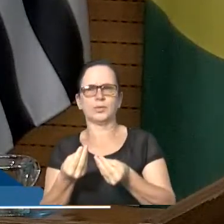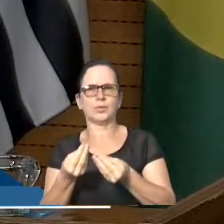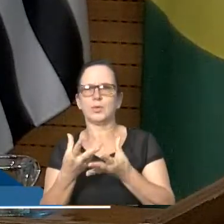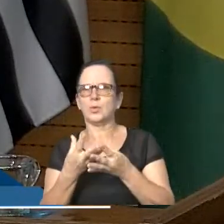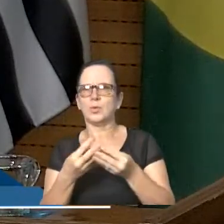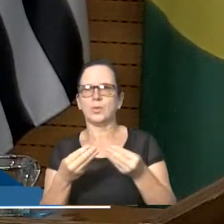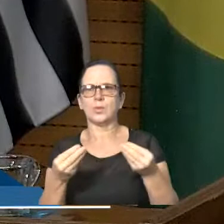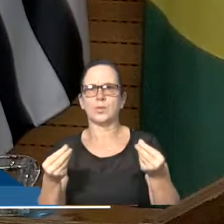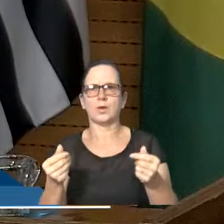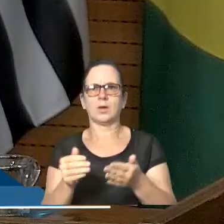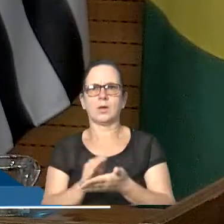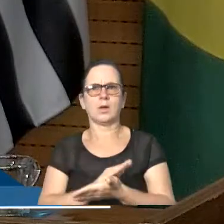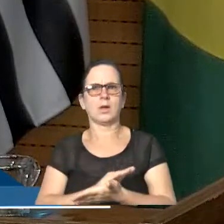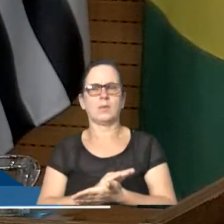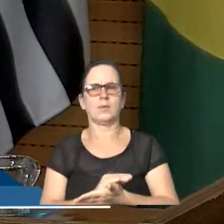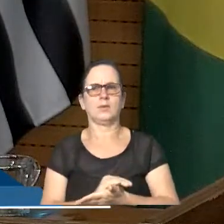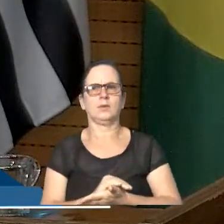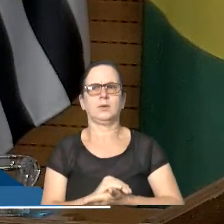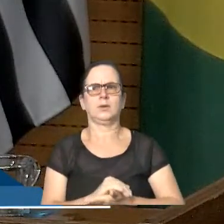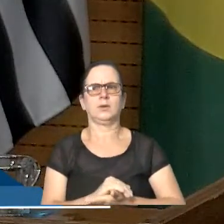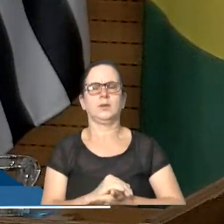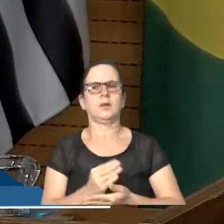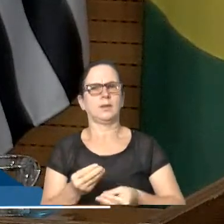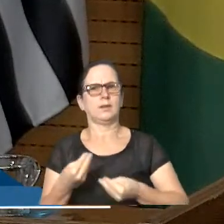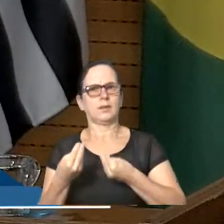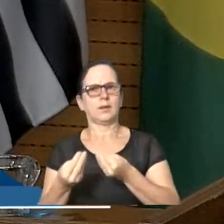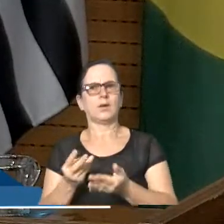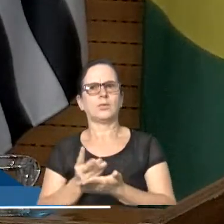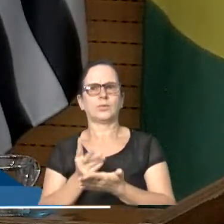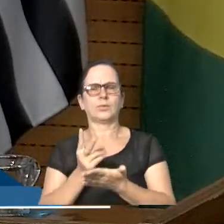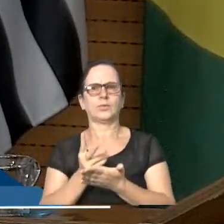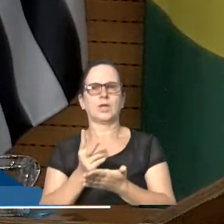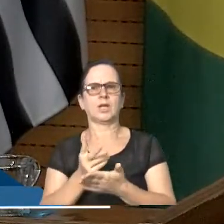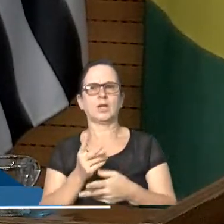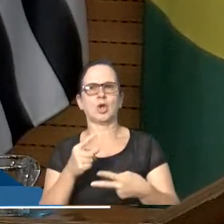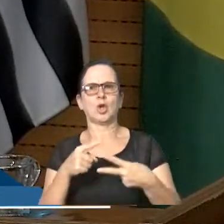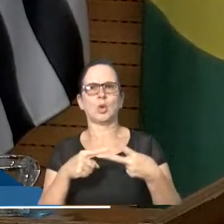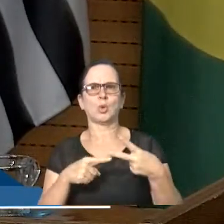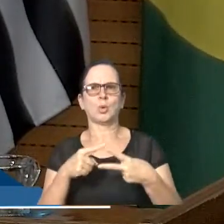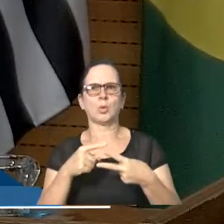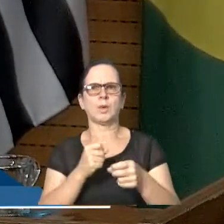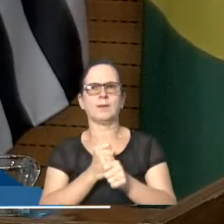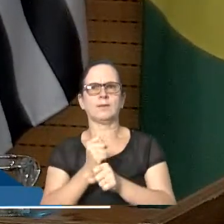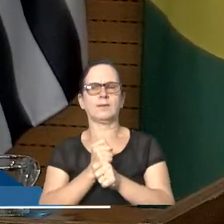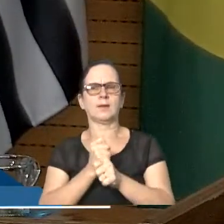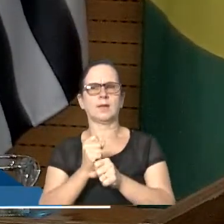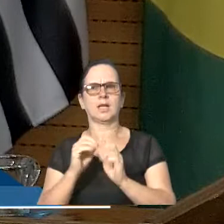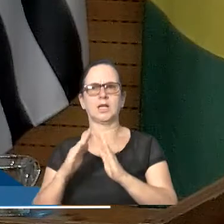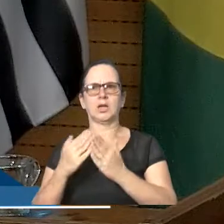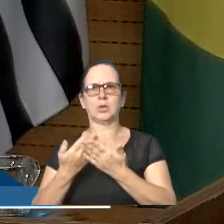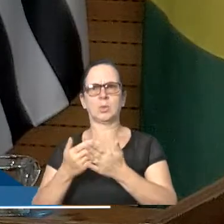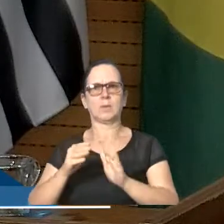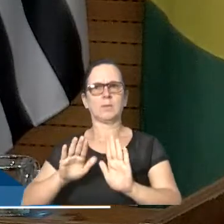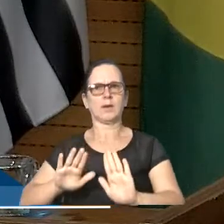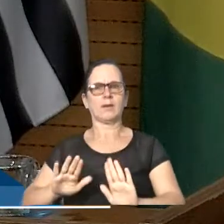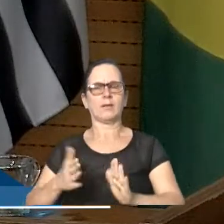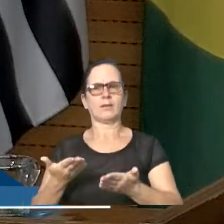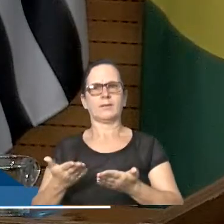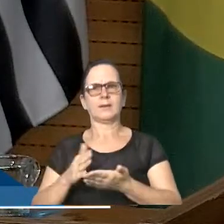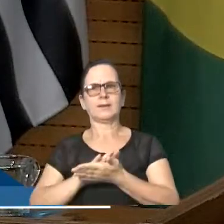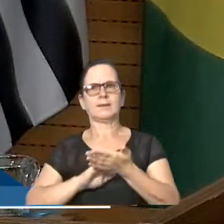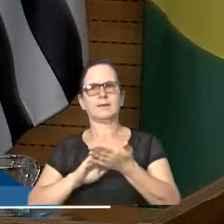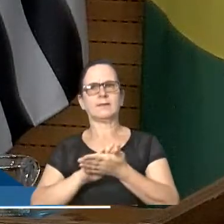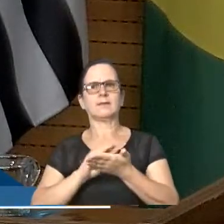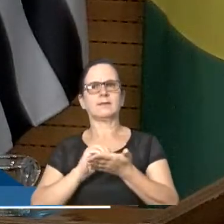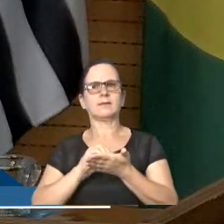cidade, a cidade tem recursos para poder dar continuidade. Foram 2 anos de escolas paralisadas. Eu gostaria muito de pedir para que o